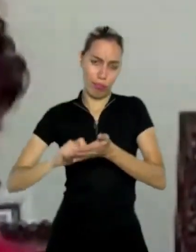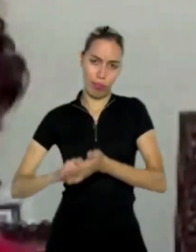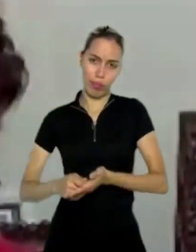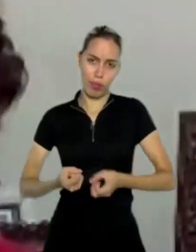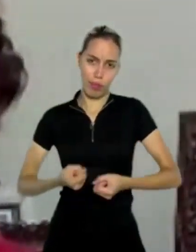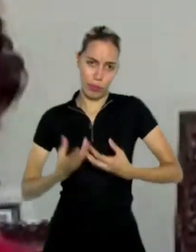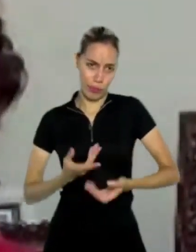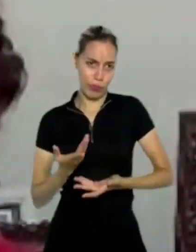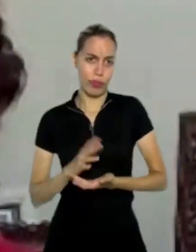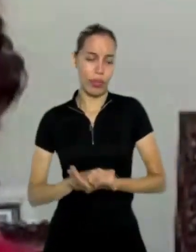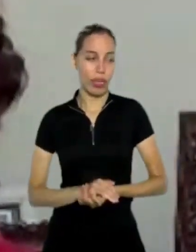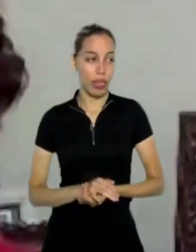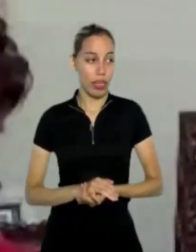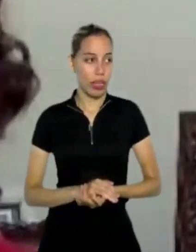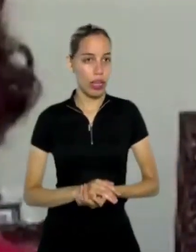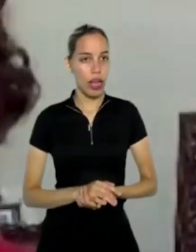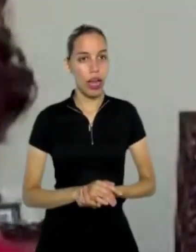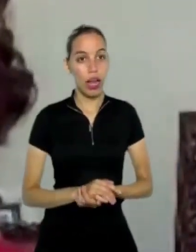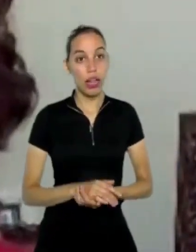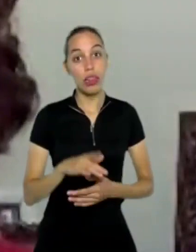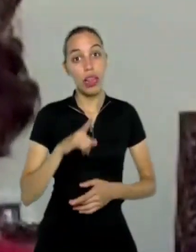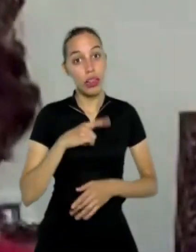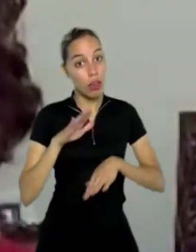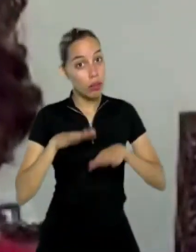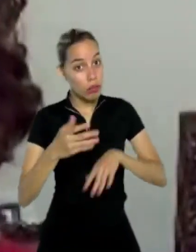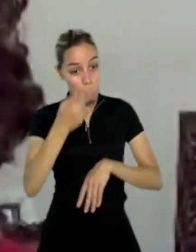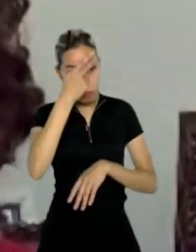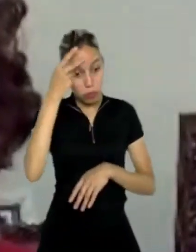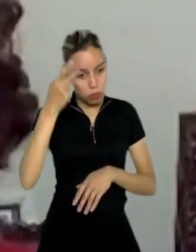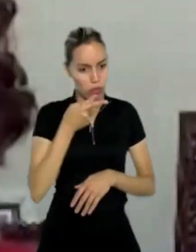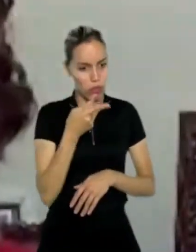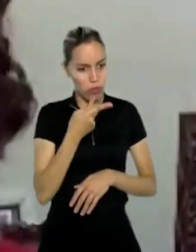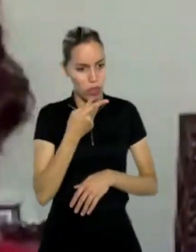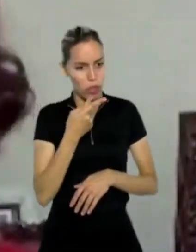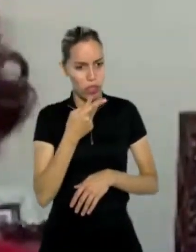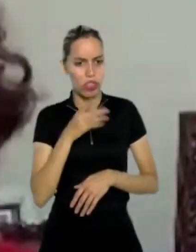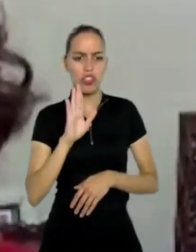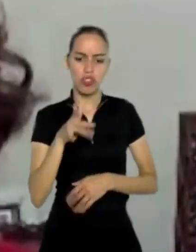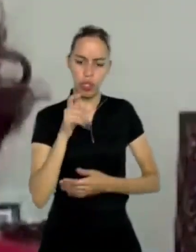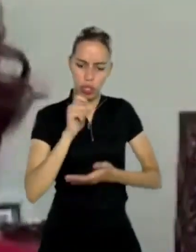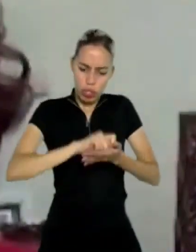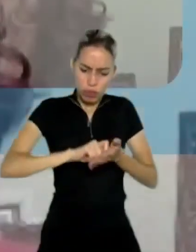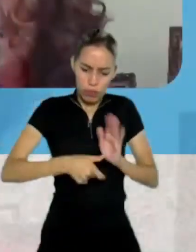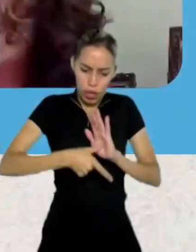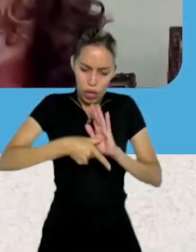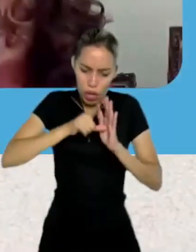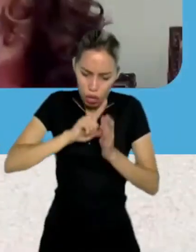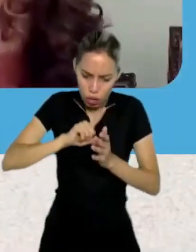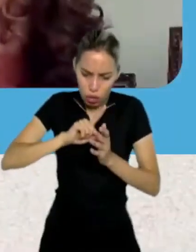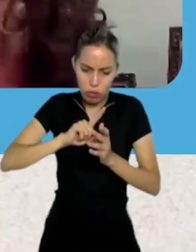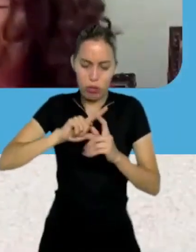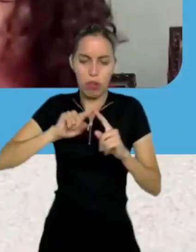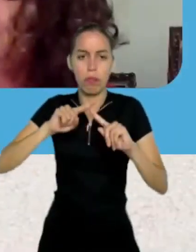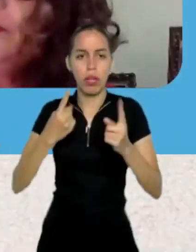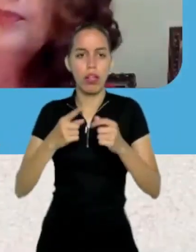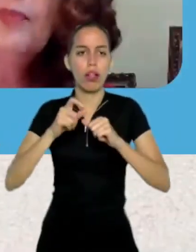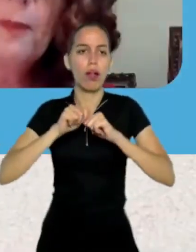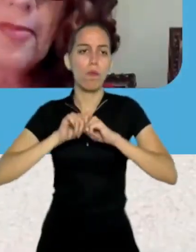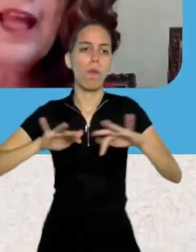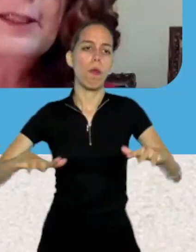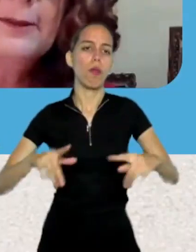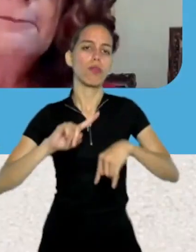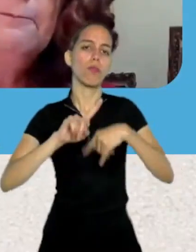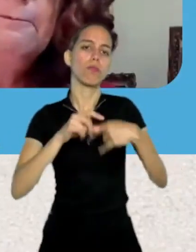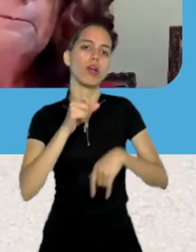muitos autores aqui falam assim, eu publiquei tarde e tudo, mas já escrevia, né? Já Uhum, tinha ali um caderninho de que anotava